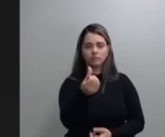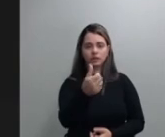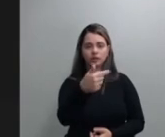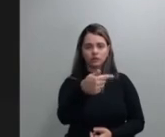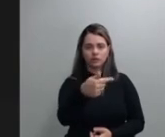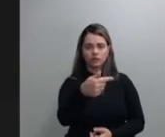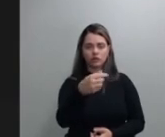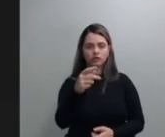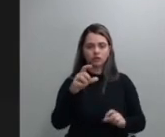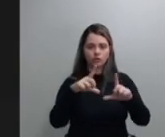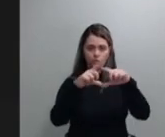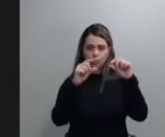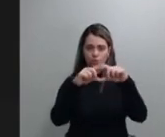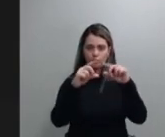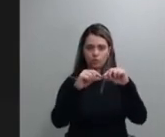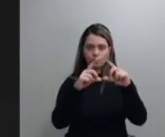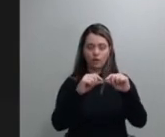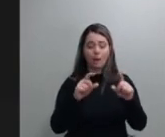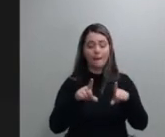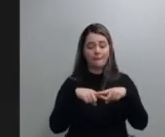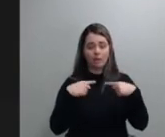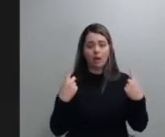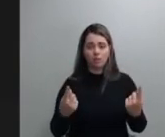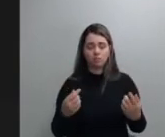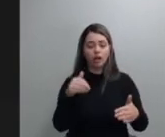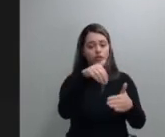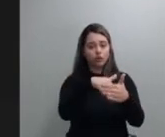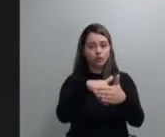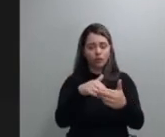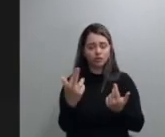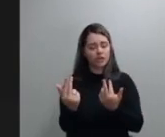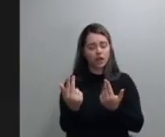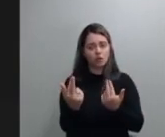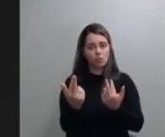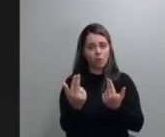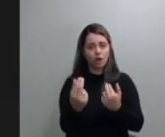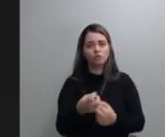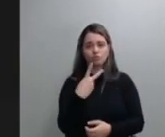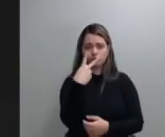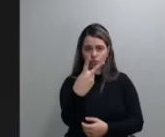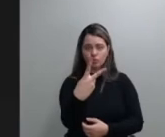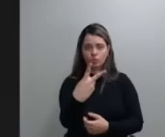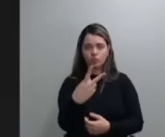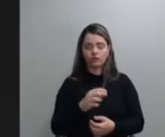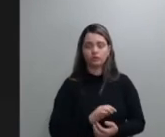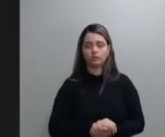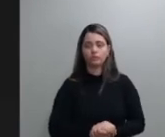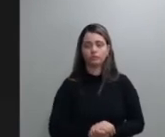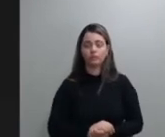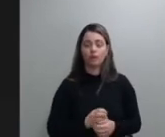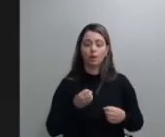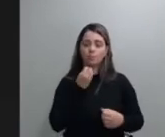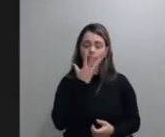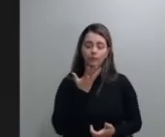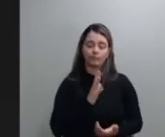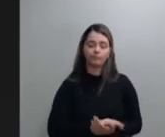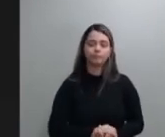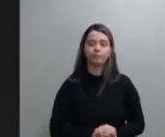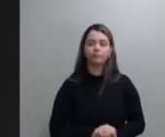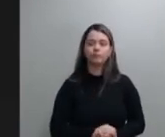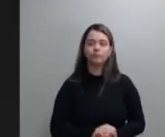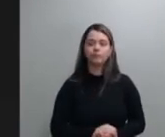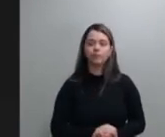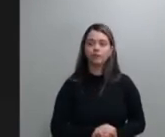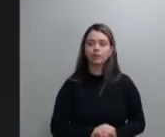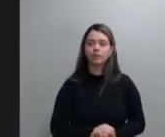idêntico no outro item também senhor presidente então podemos julgar conjuntamente pois bem então trata-se